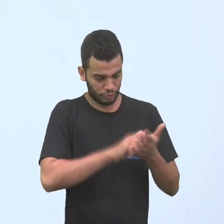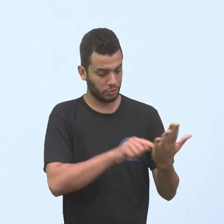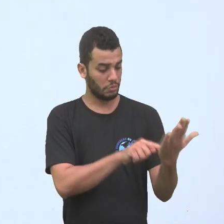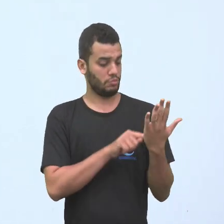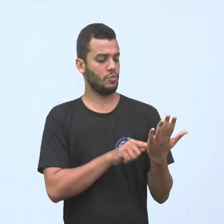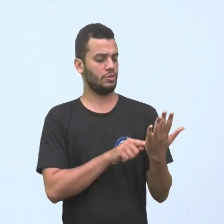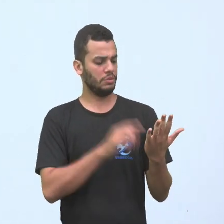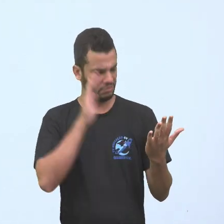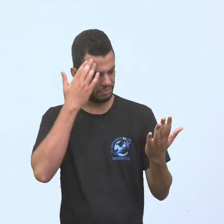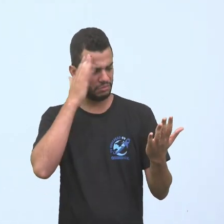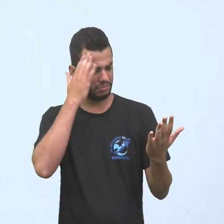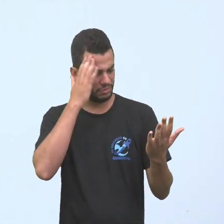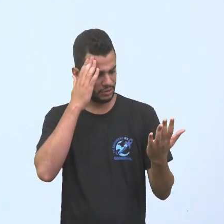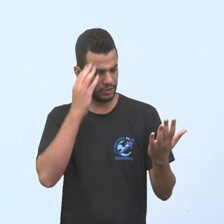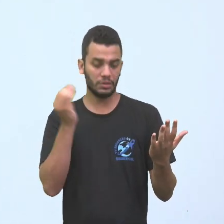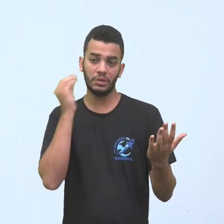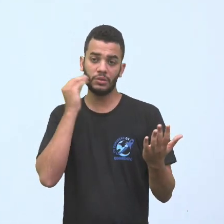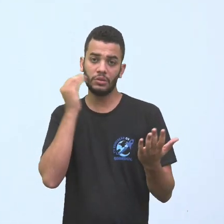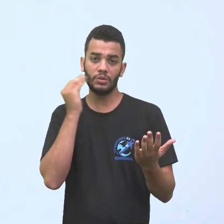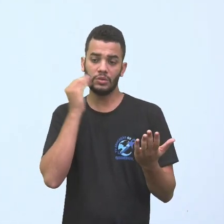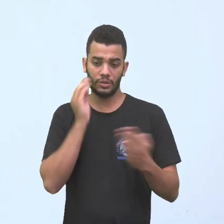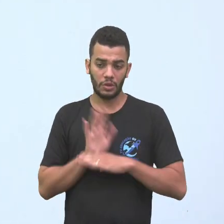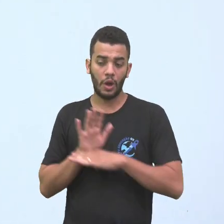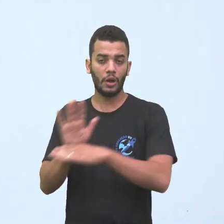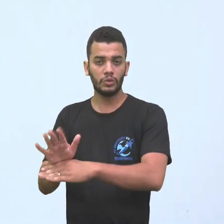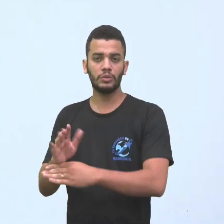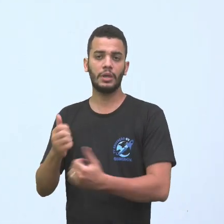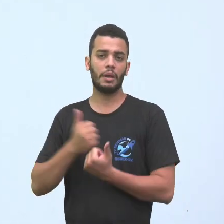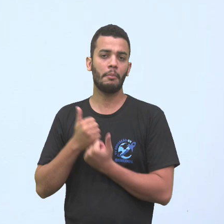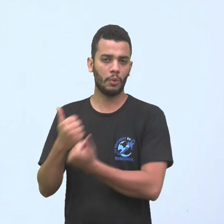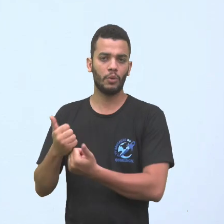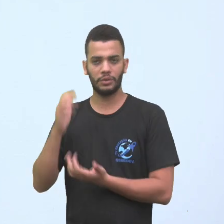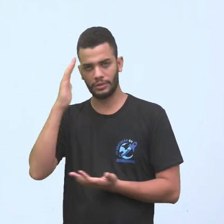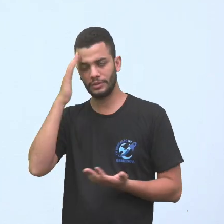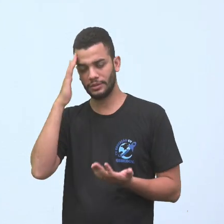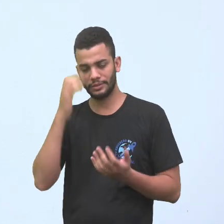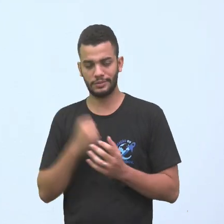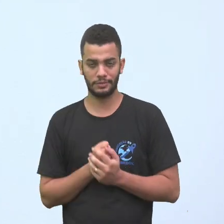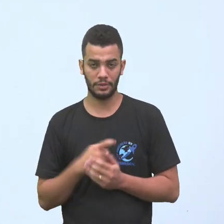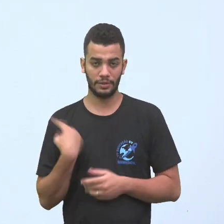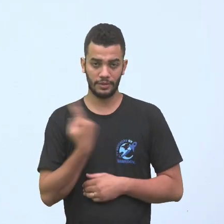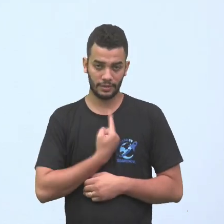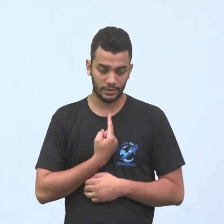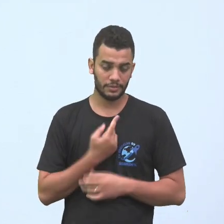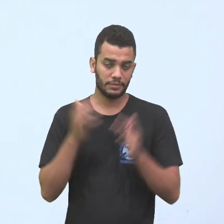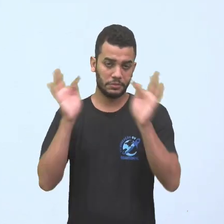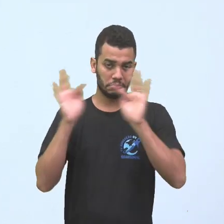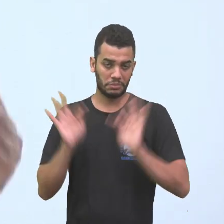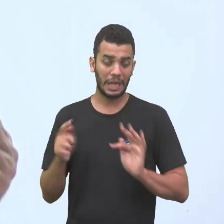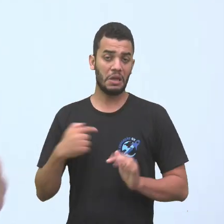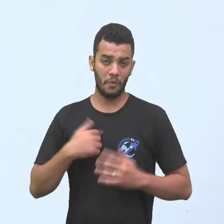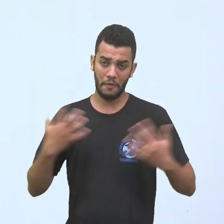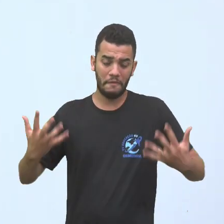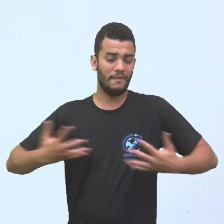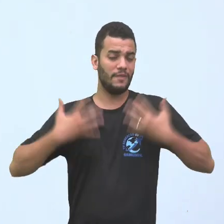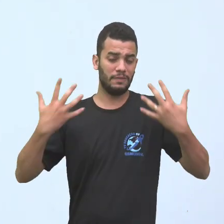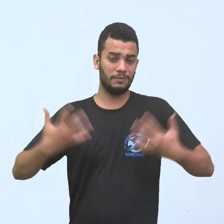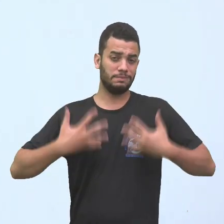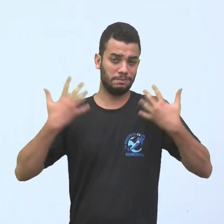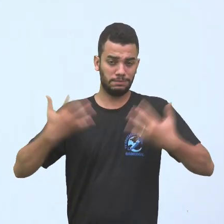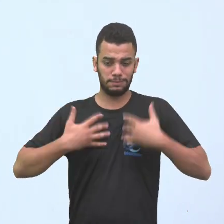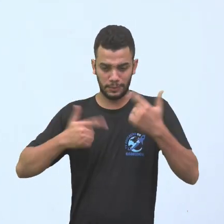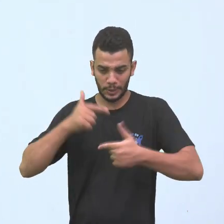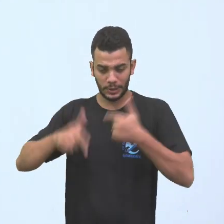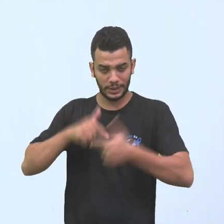fazer uma educação de qualidade. Então, quando eu falo que a alegria que eu tenho de trabalhar